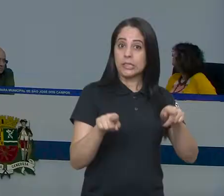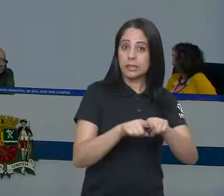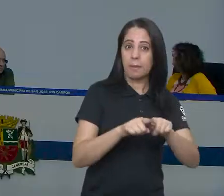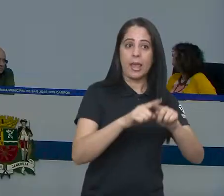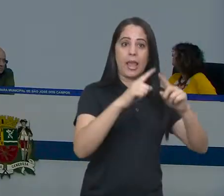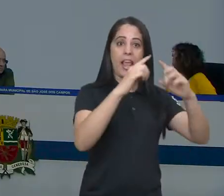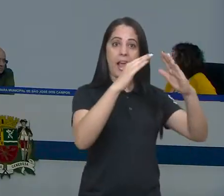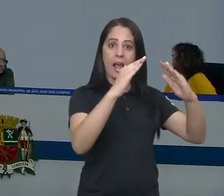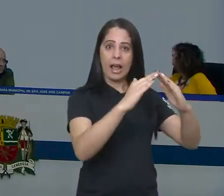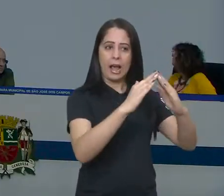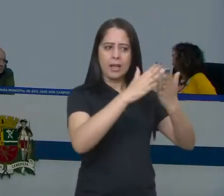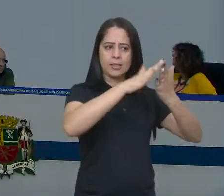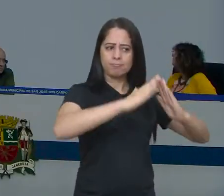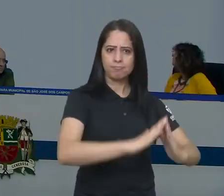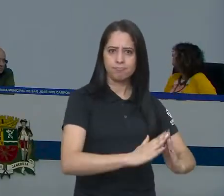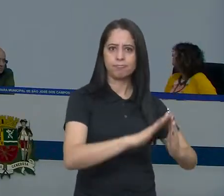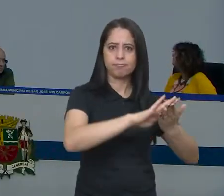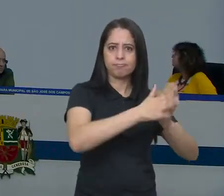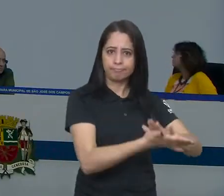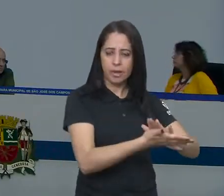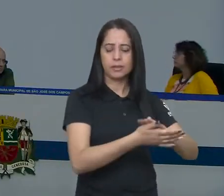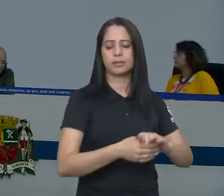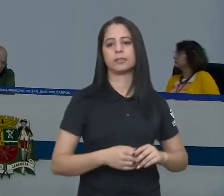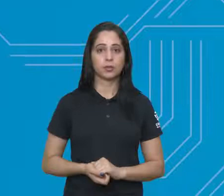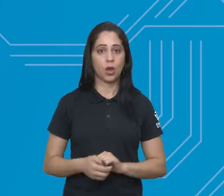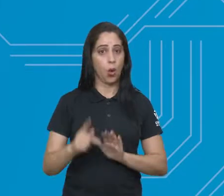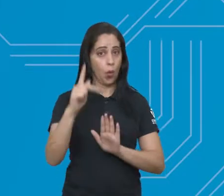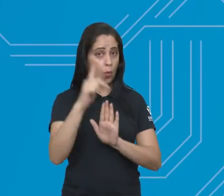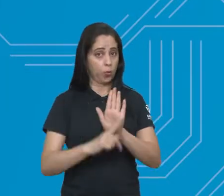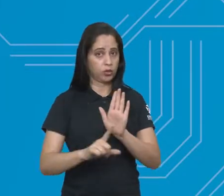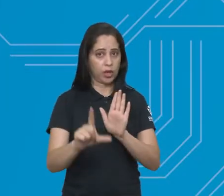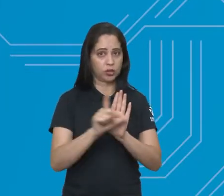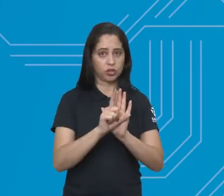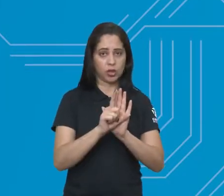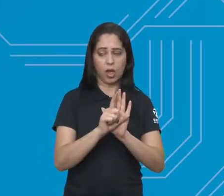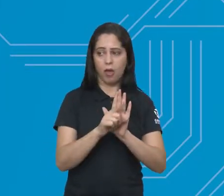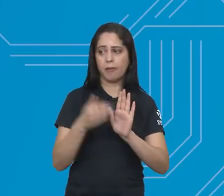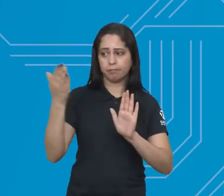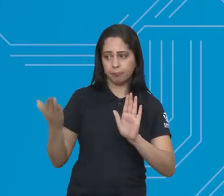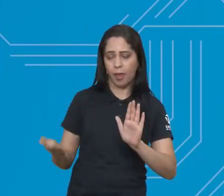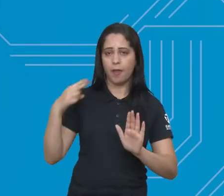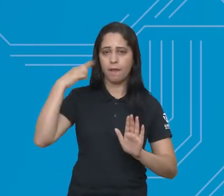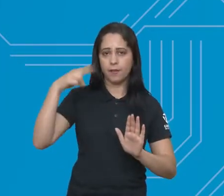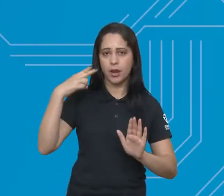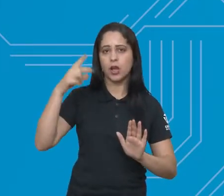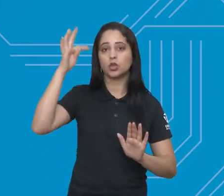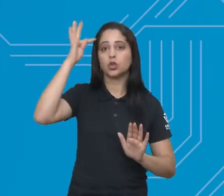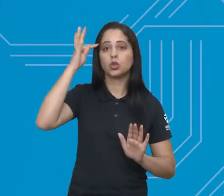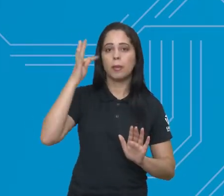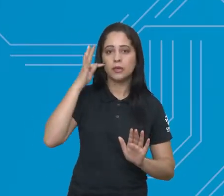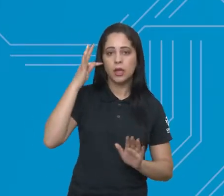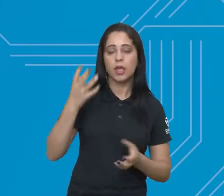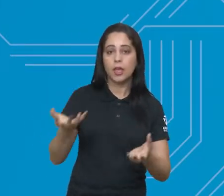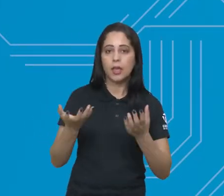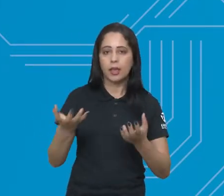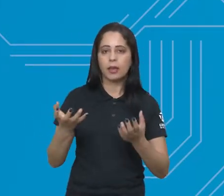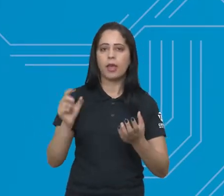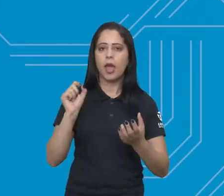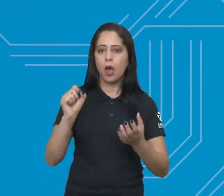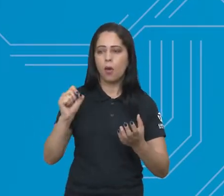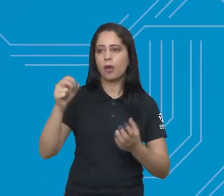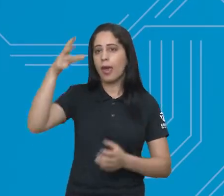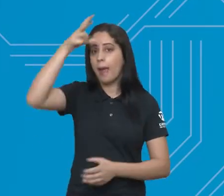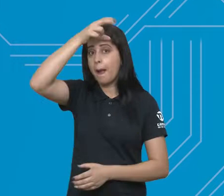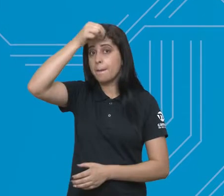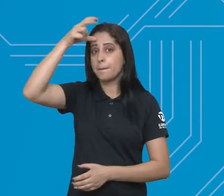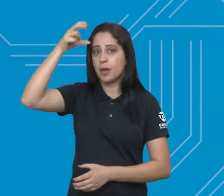competições e a ação de demolição de casas no Banhado. E um novo projeto do vereador Tomás Henrique quer tornar informações